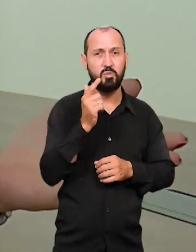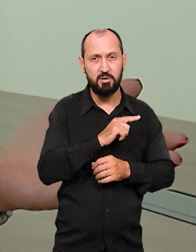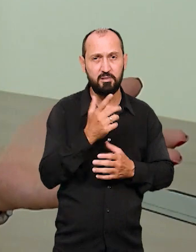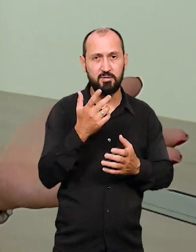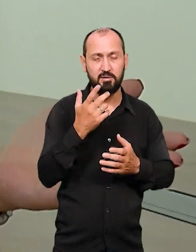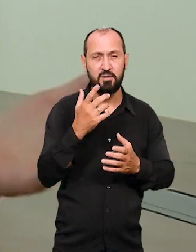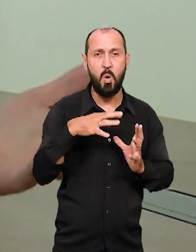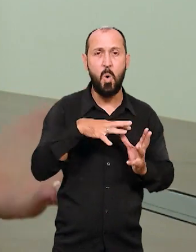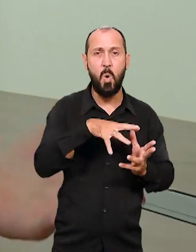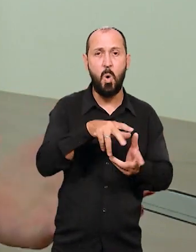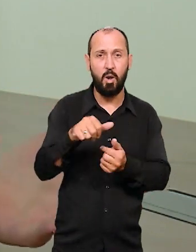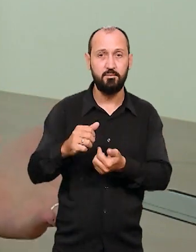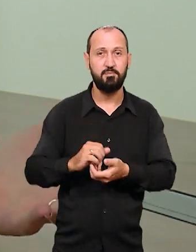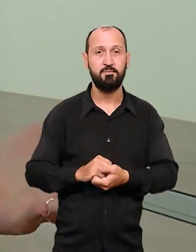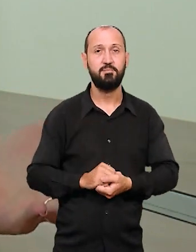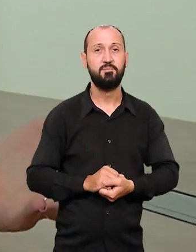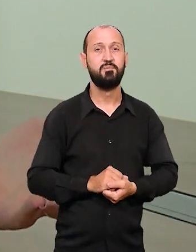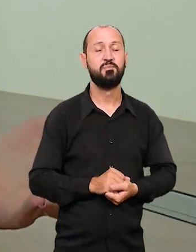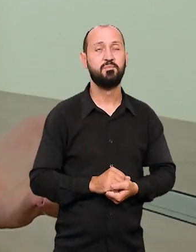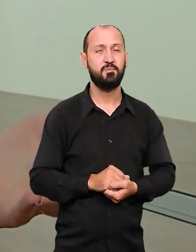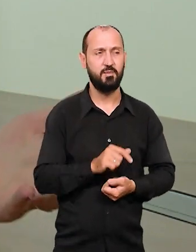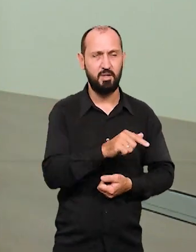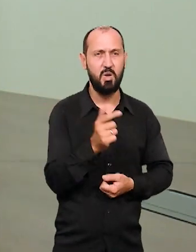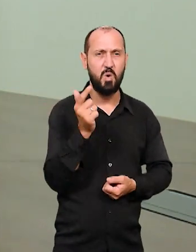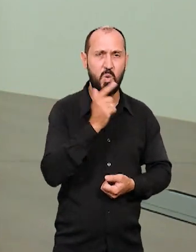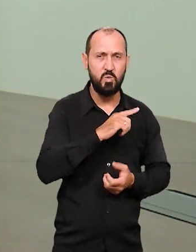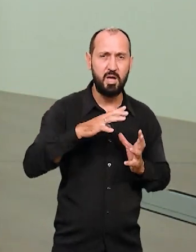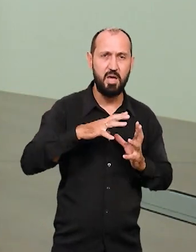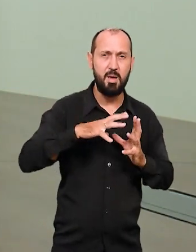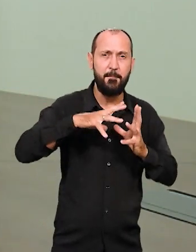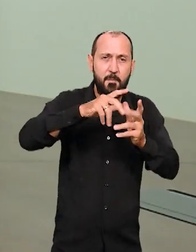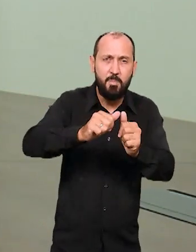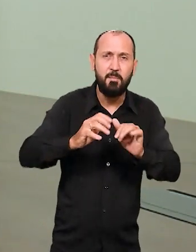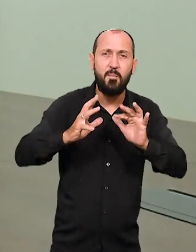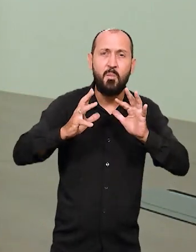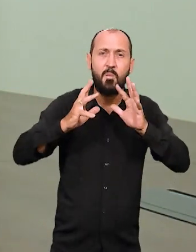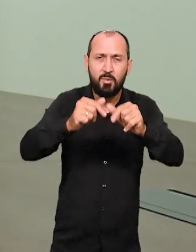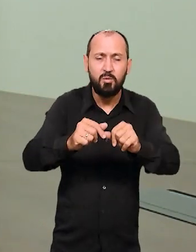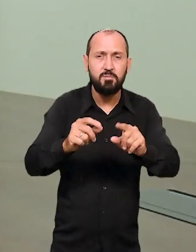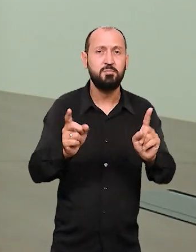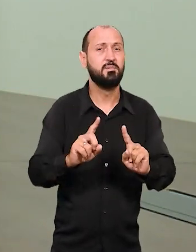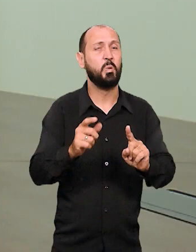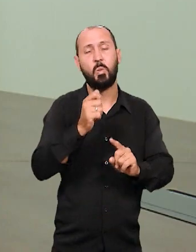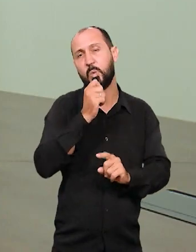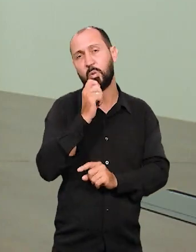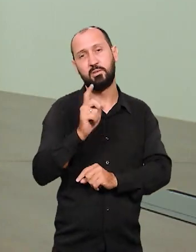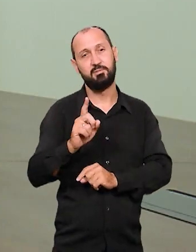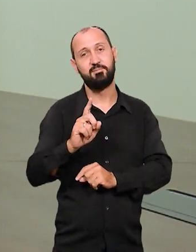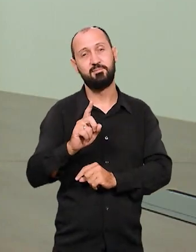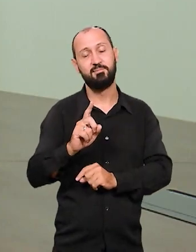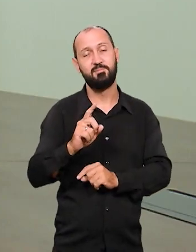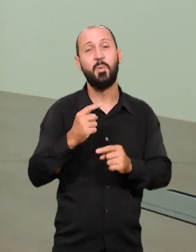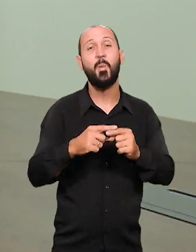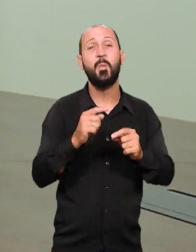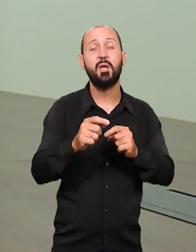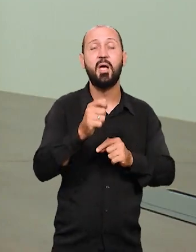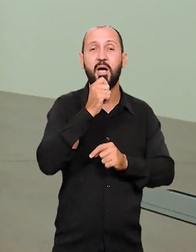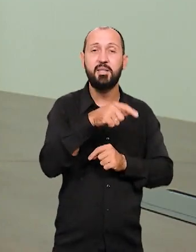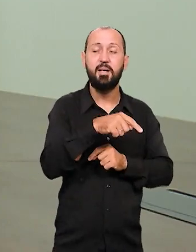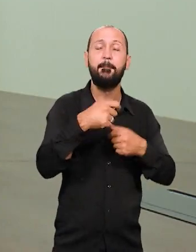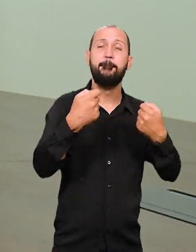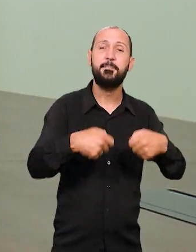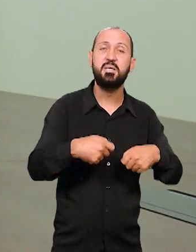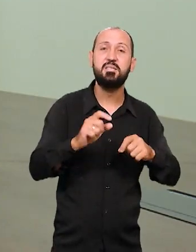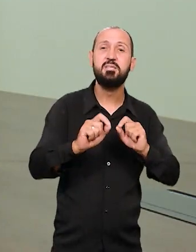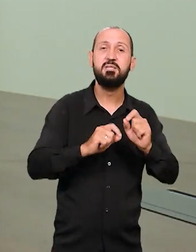ser, né? Universal? Ele consegue ser universal? Não, ainda não. Por quê? Porque